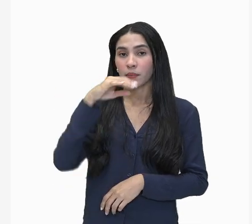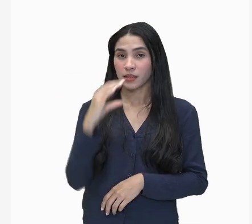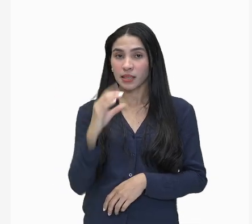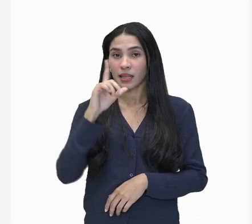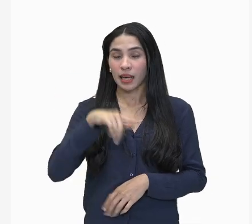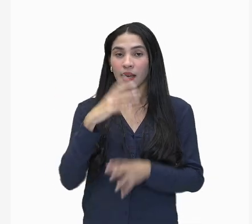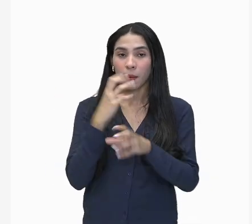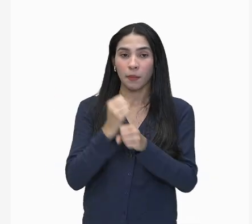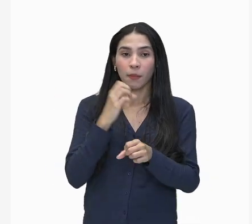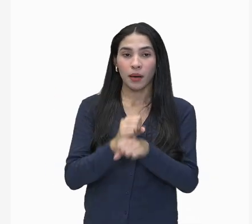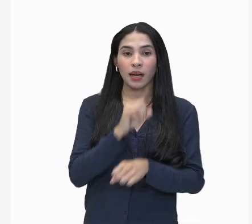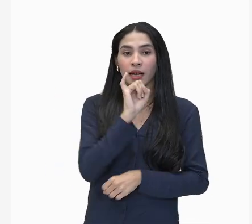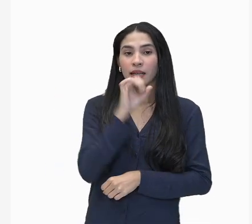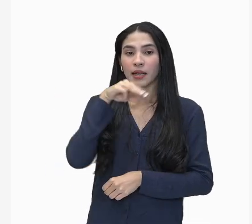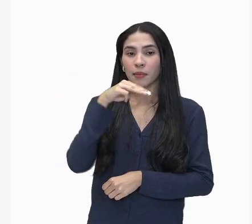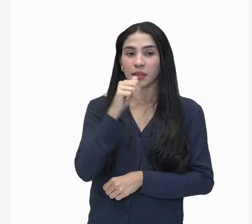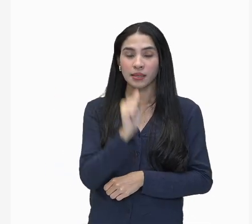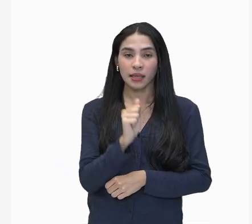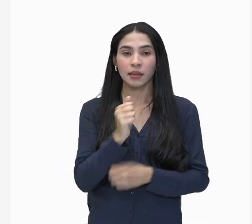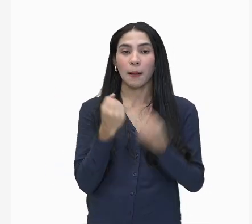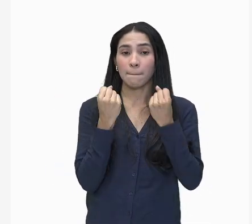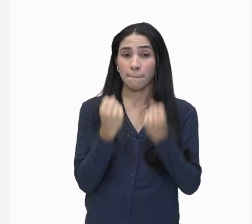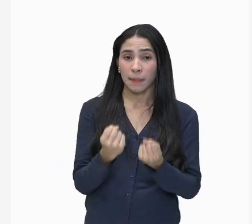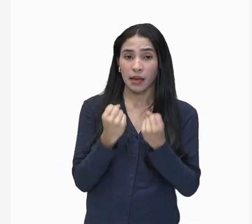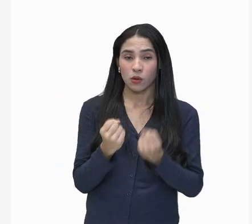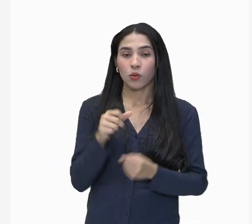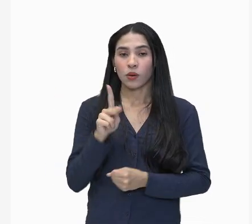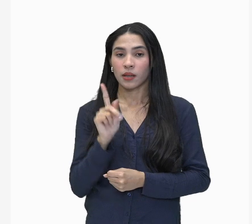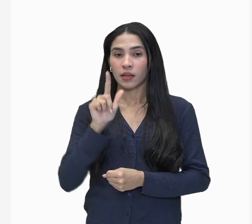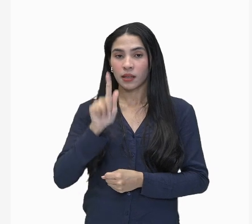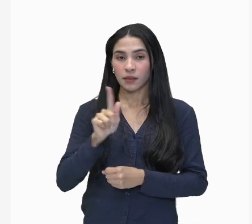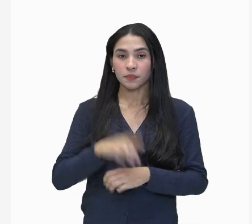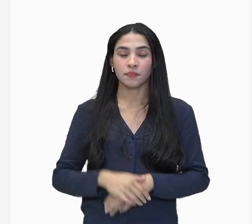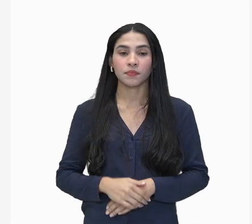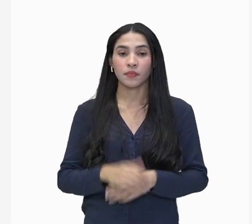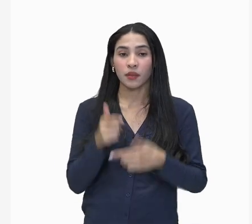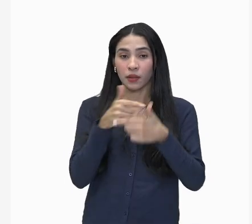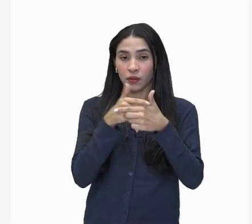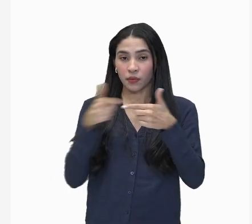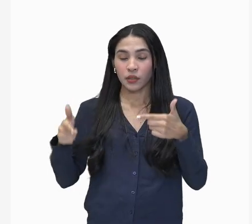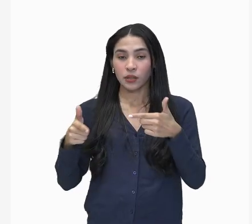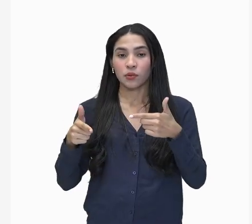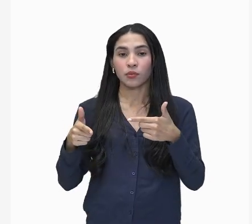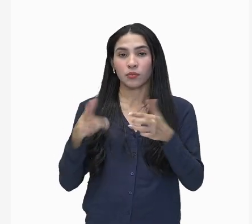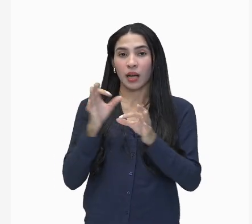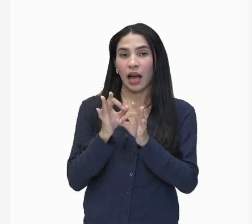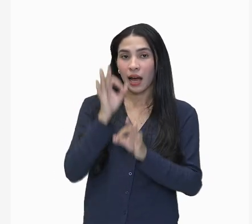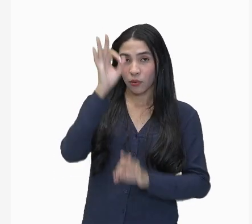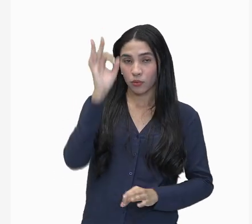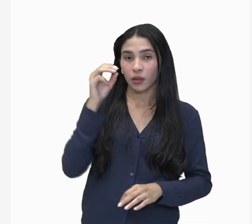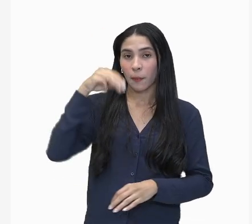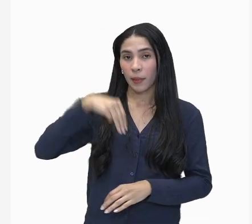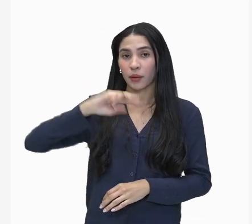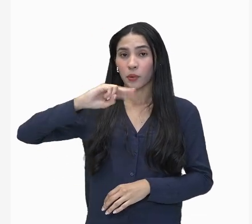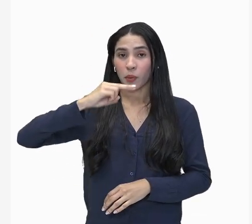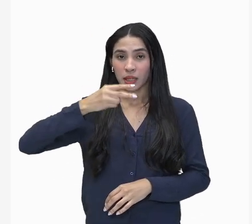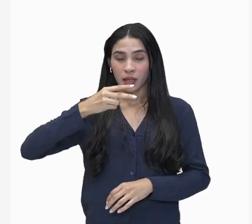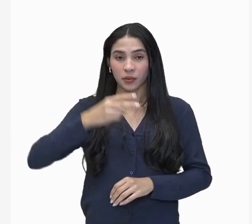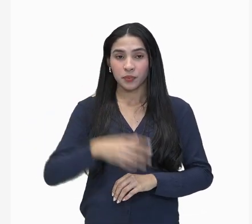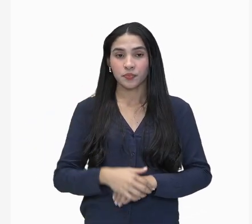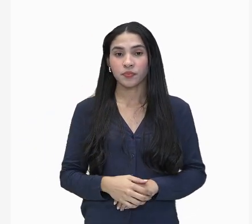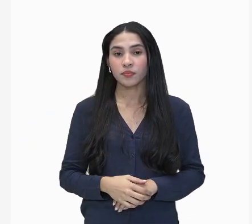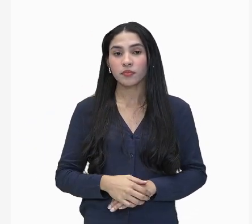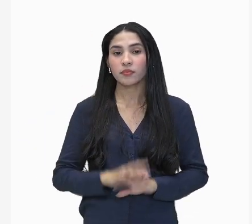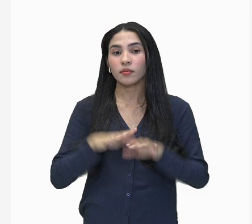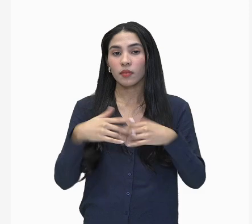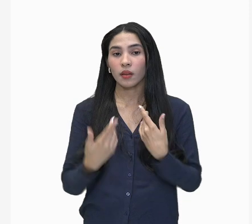fórmula IMC igual a peso dado em quilogramas dividido pela altura por metro ao quadrado.